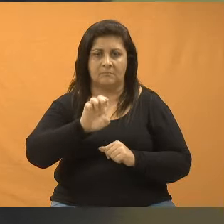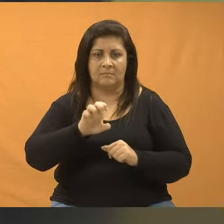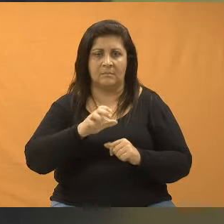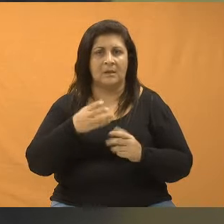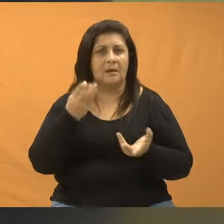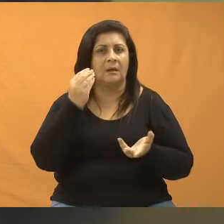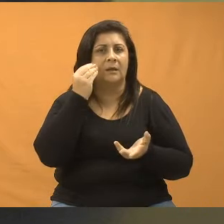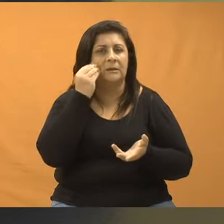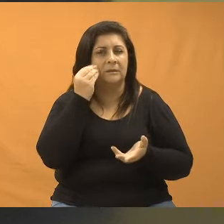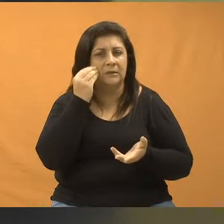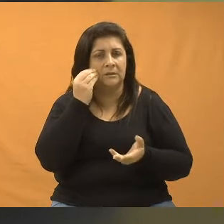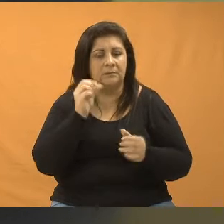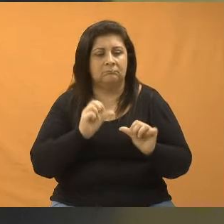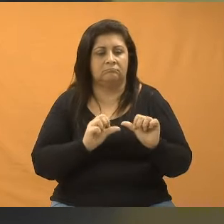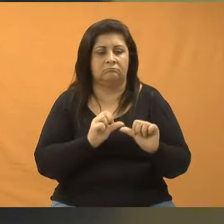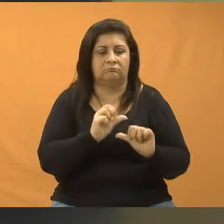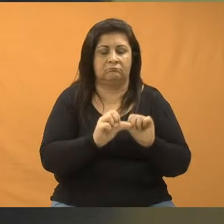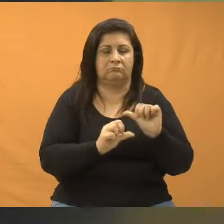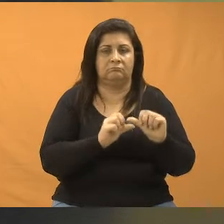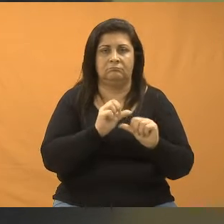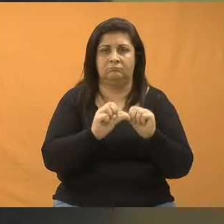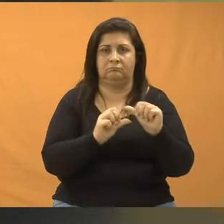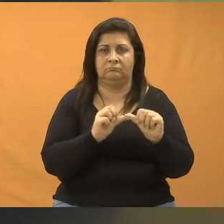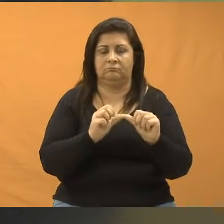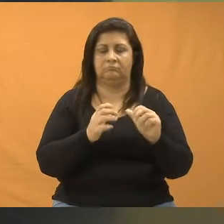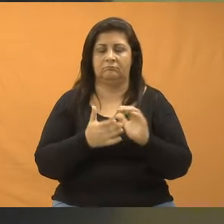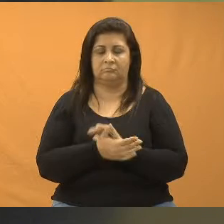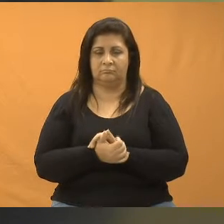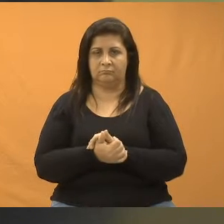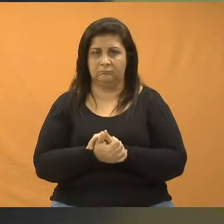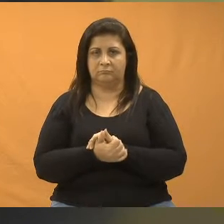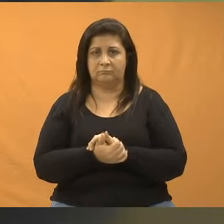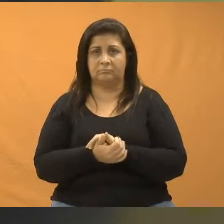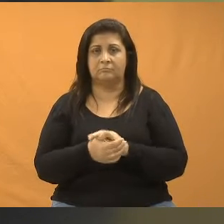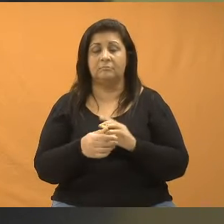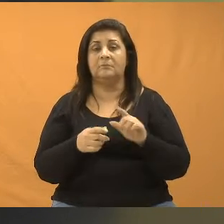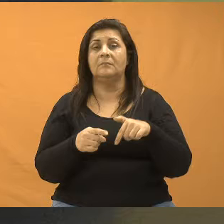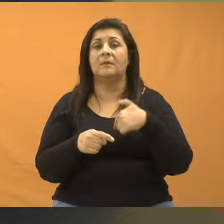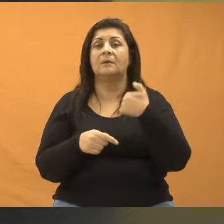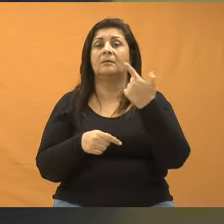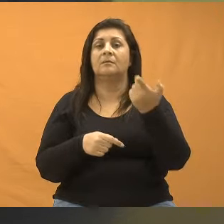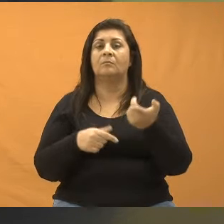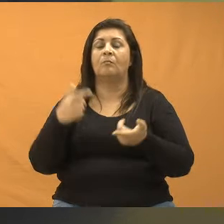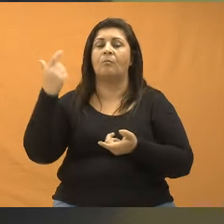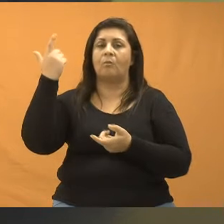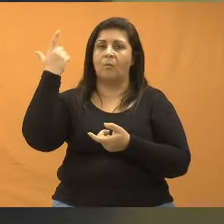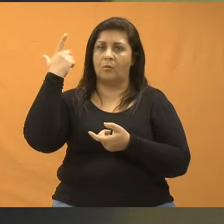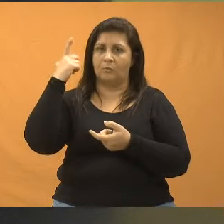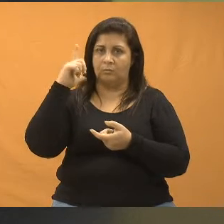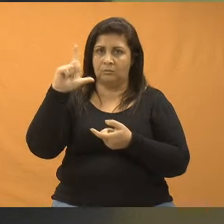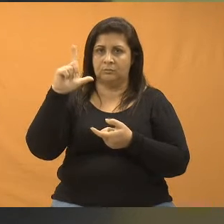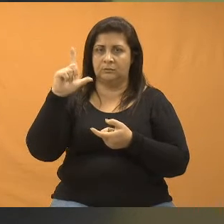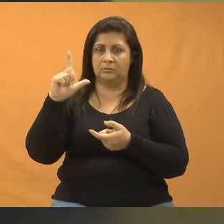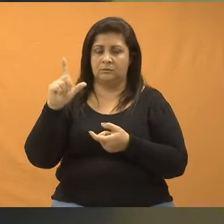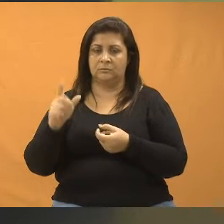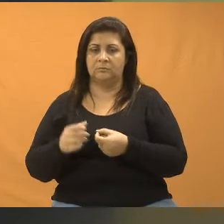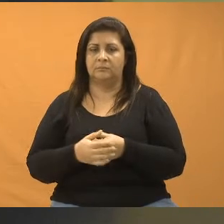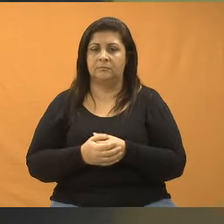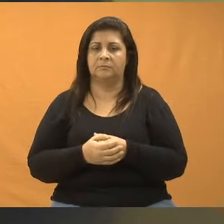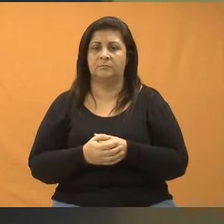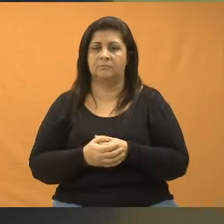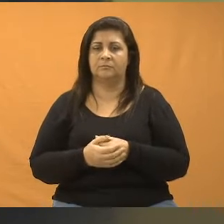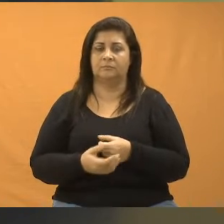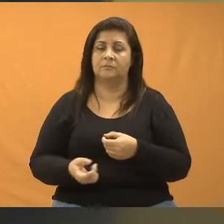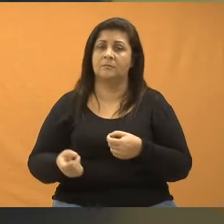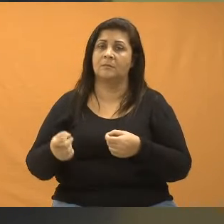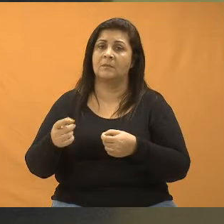tentando se reestruturar para que a Irmandade possa, mais à frente, dar uma